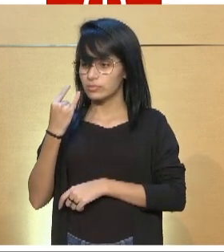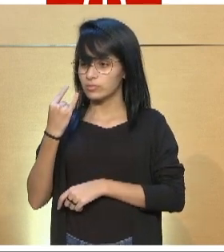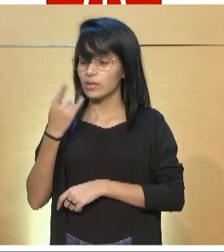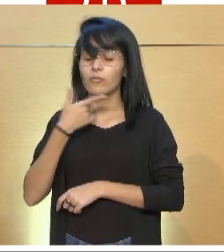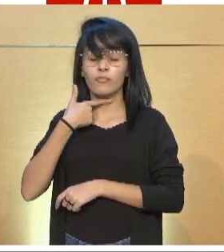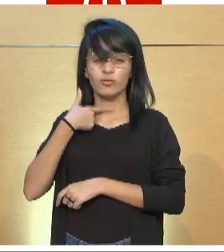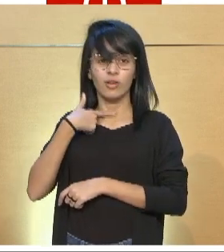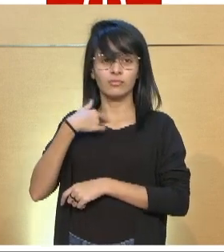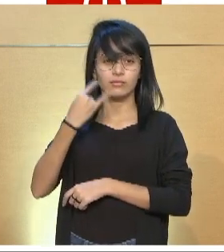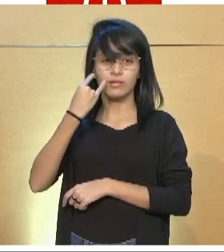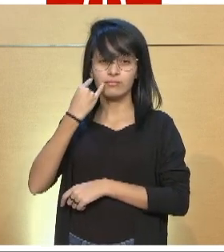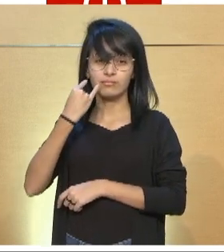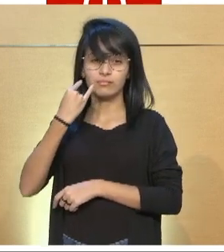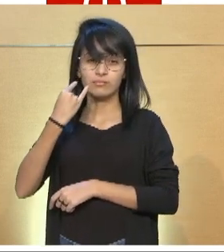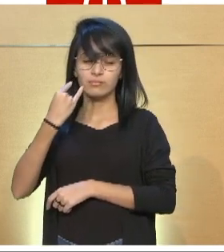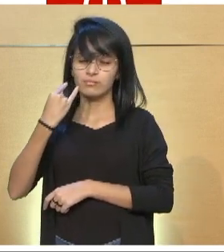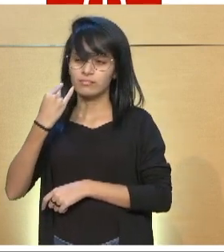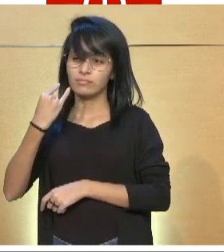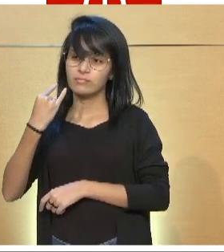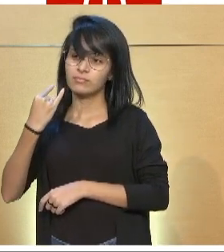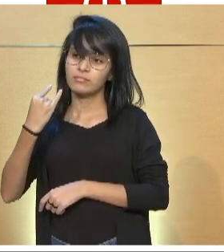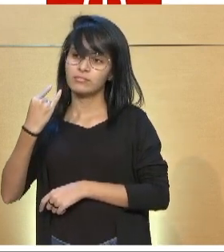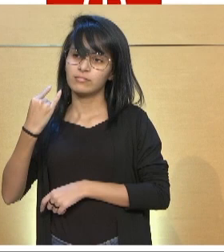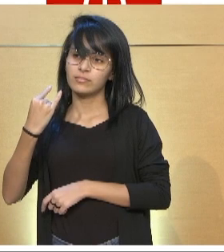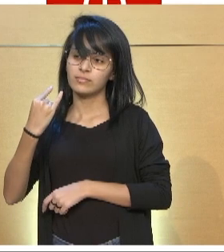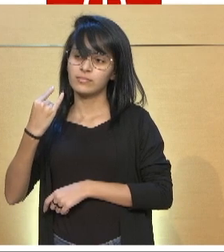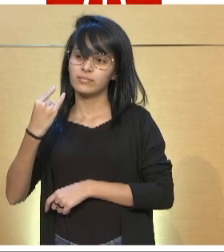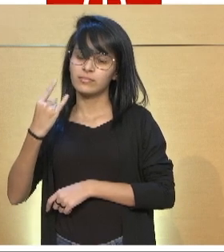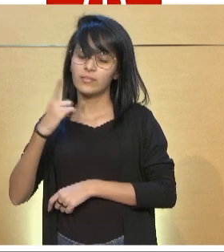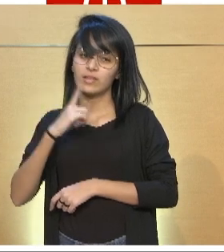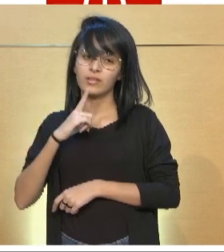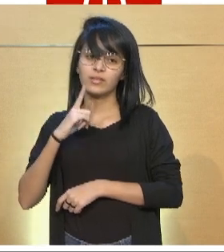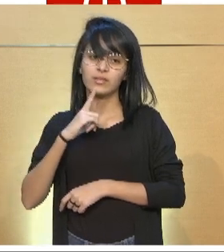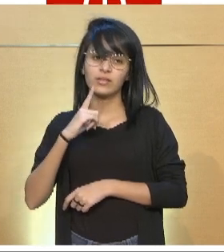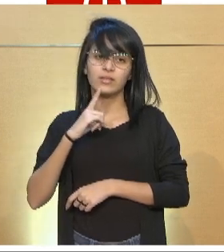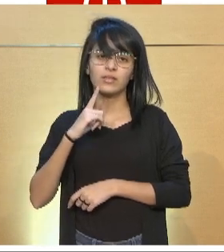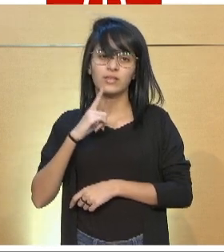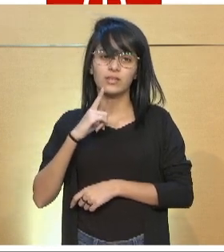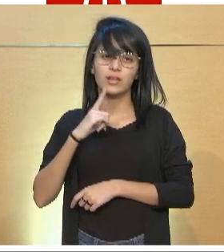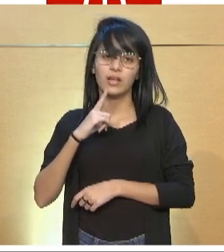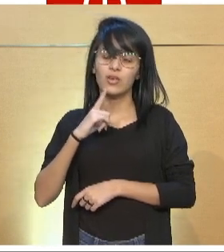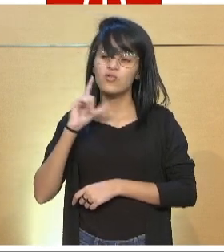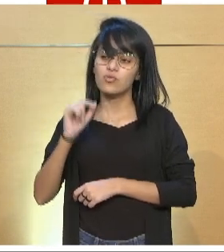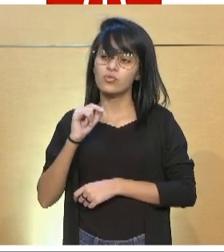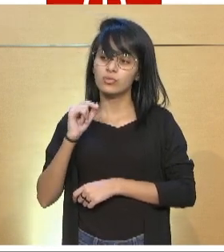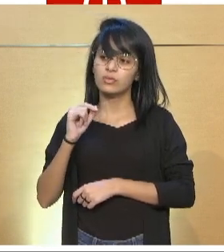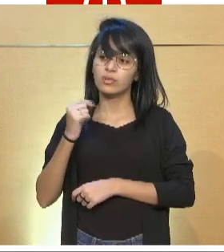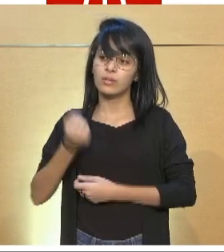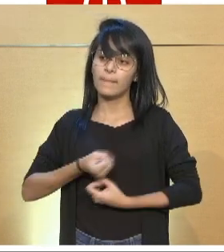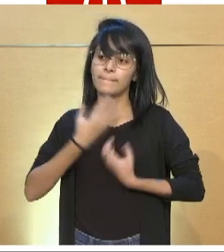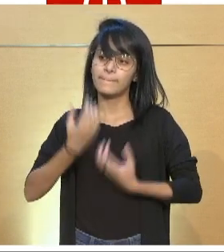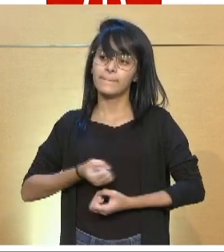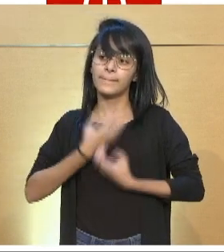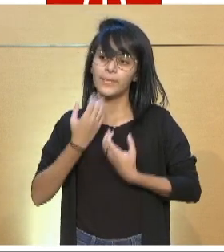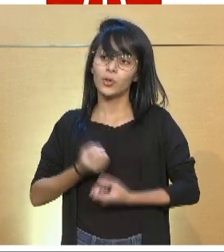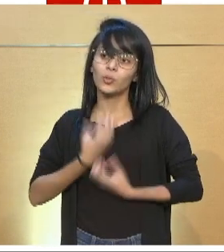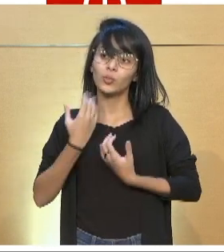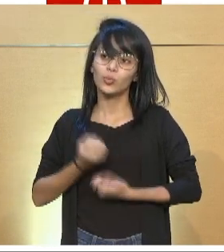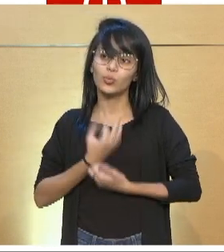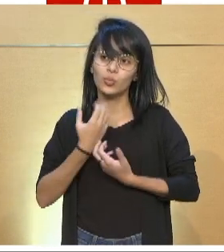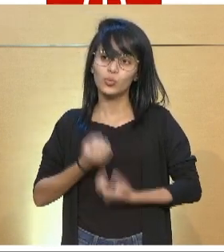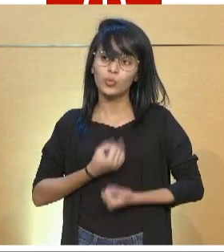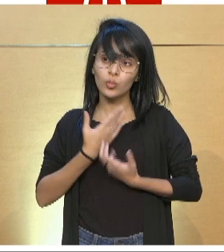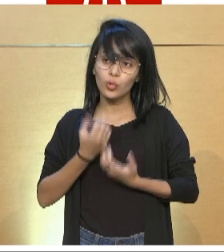por isso que está dentro de você mesmo, você tem a concepção disso, você já gera alguma coisa produzindo um nascimento.